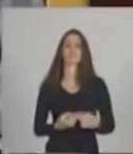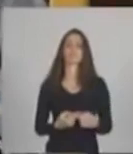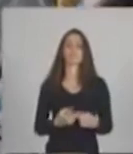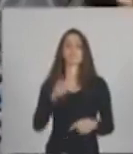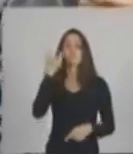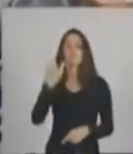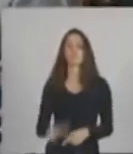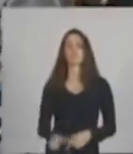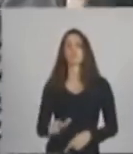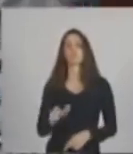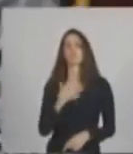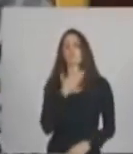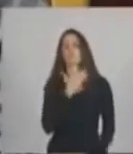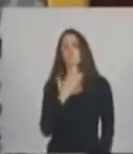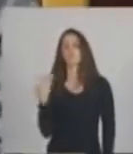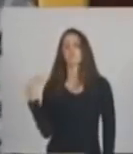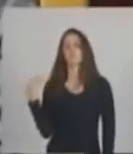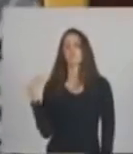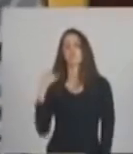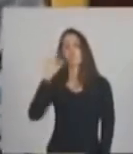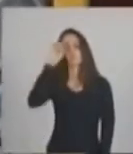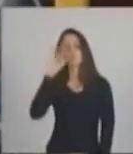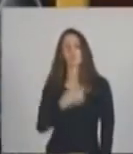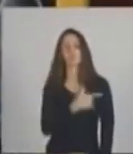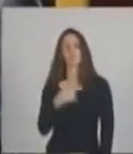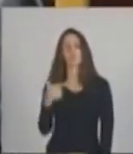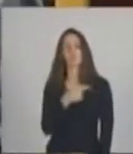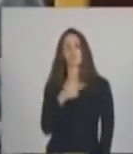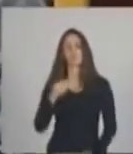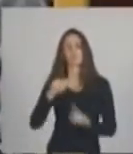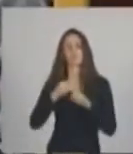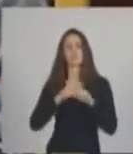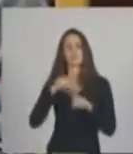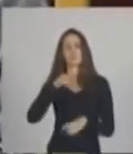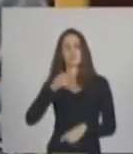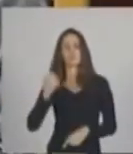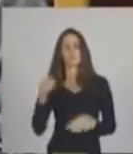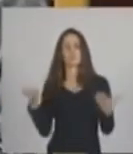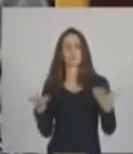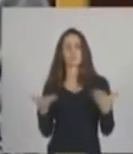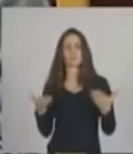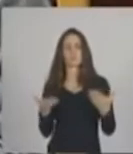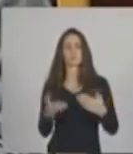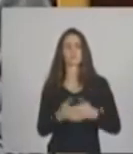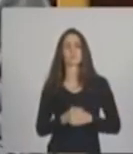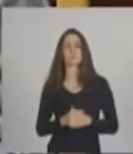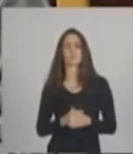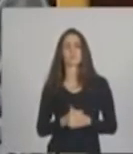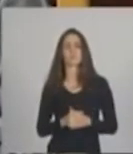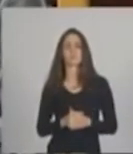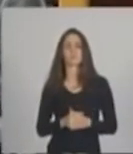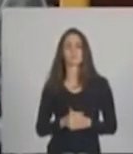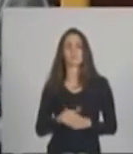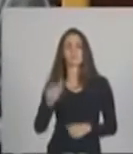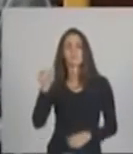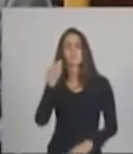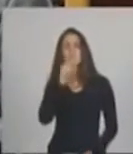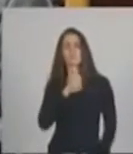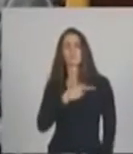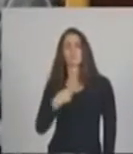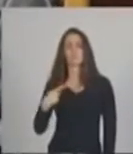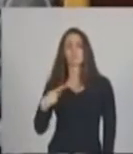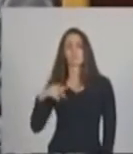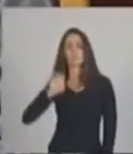pelo falecimento no dia 22 de maio, nesse mês, portanto, a pastora Edna